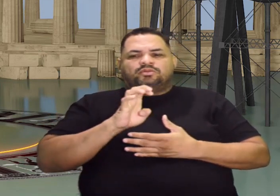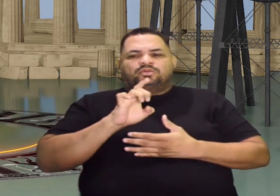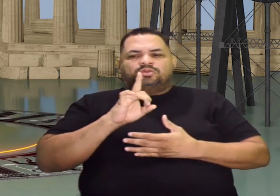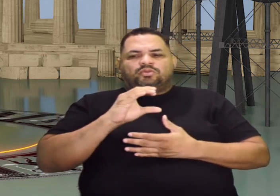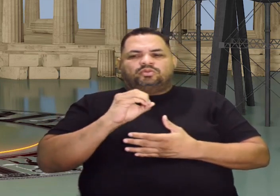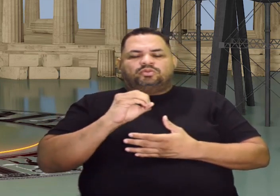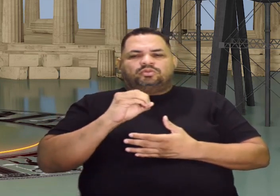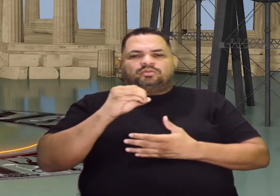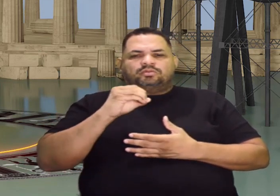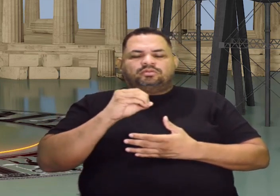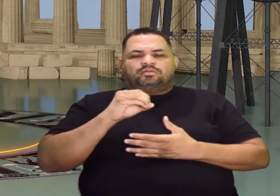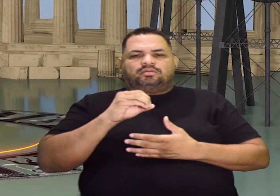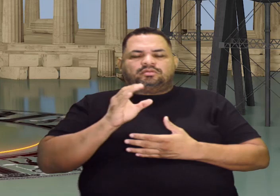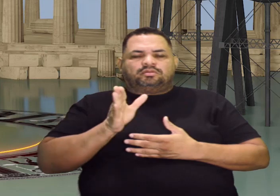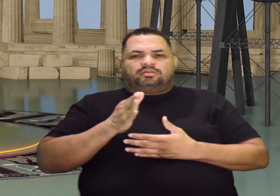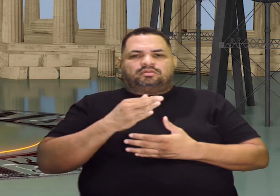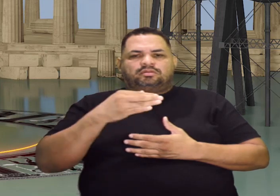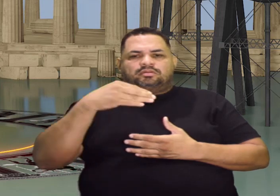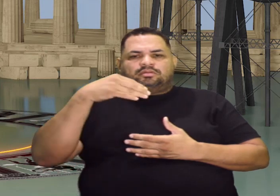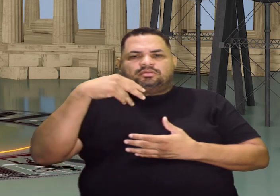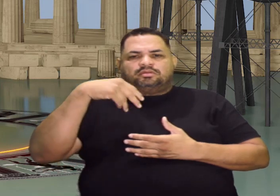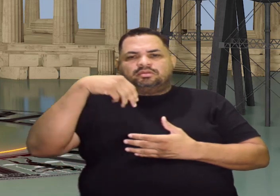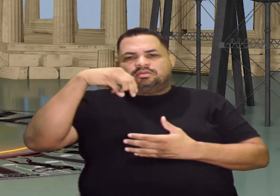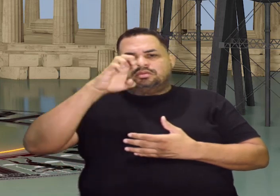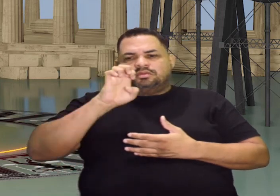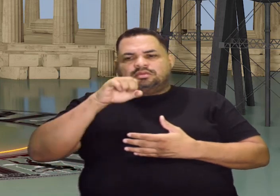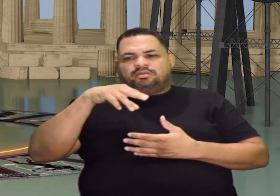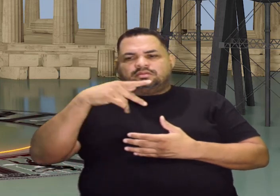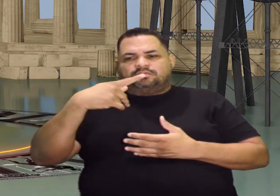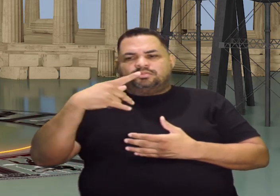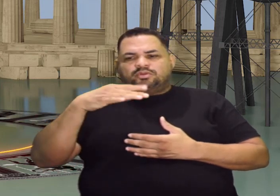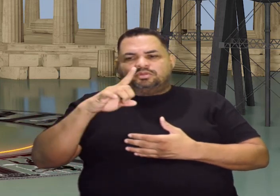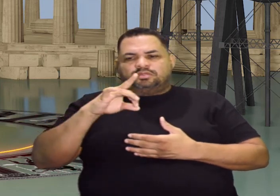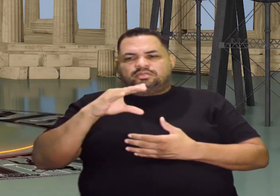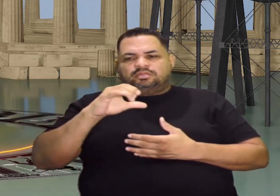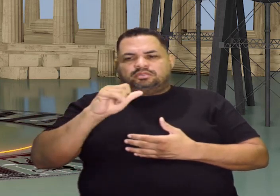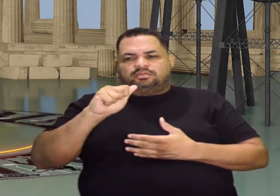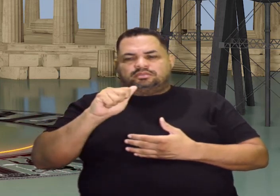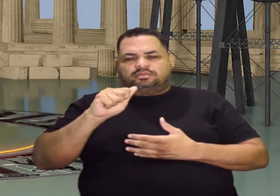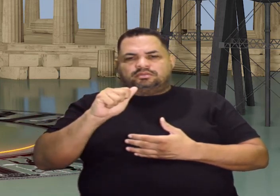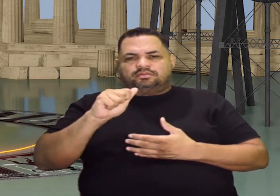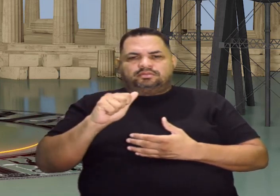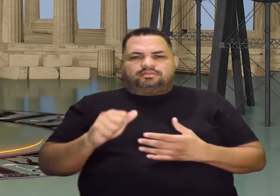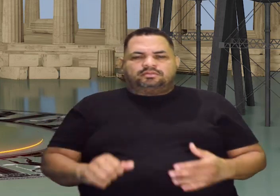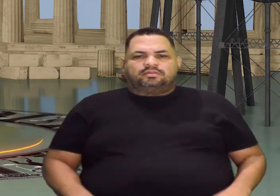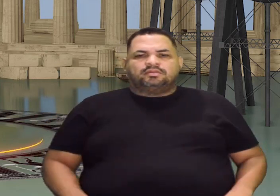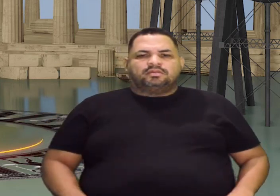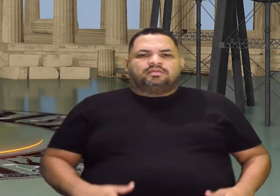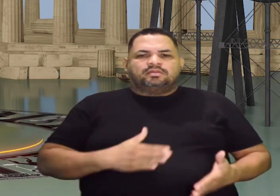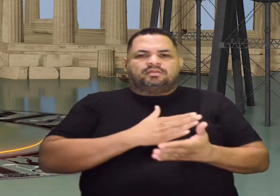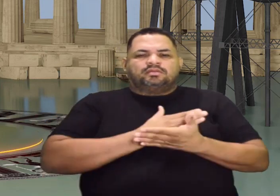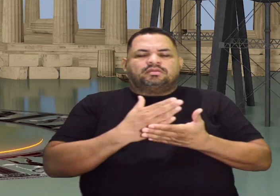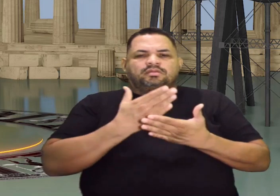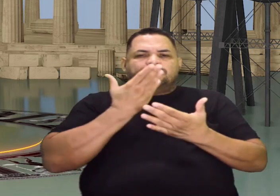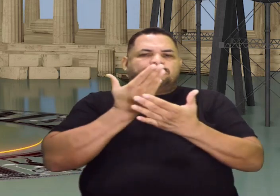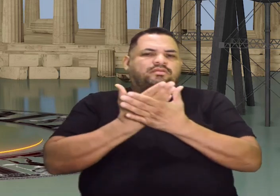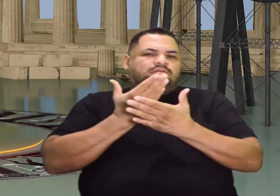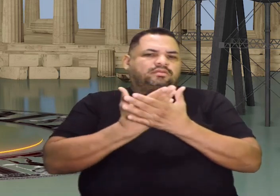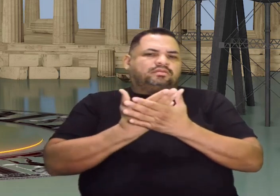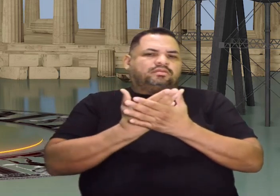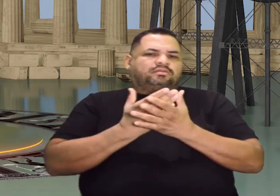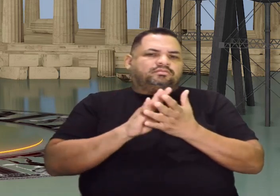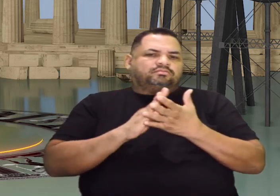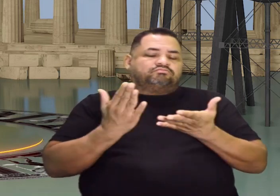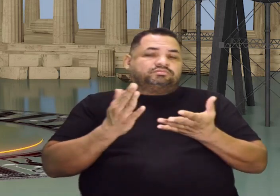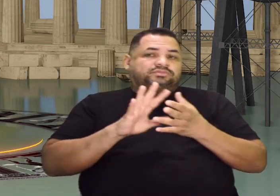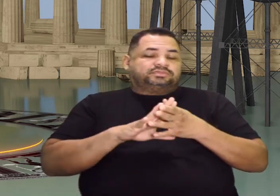um ser, um ato em transformação a todo instante, inclusive no conhecimento, ok? A partir dessa aula, com certeza, você não